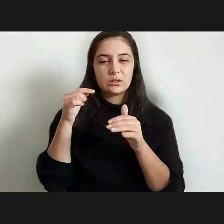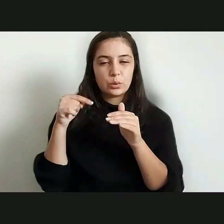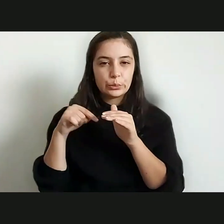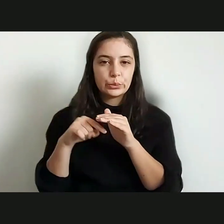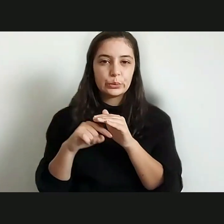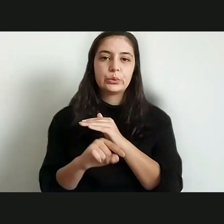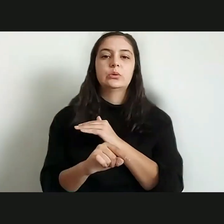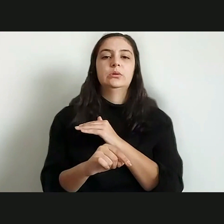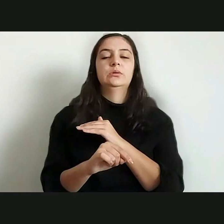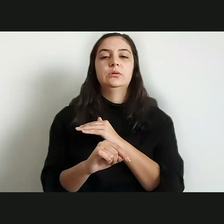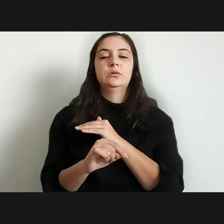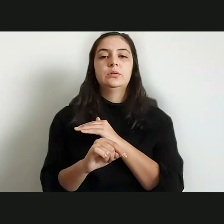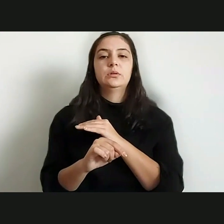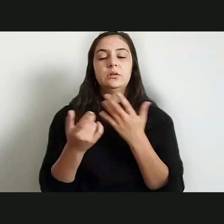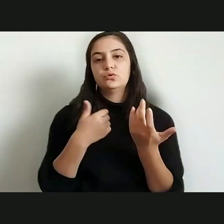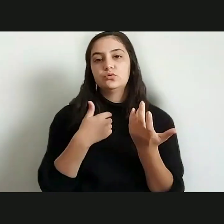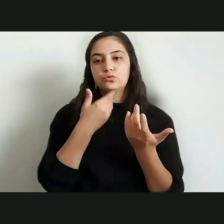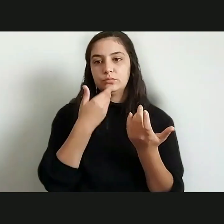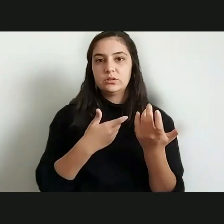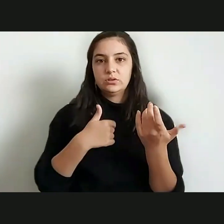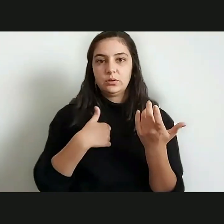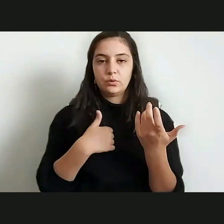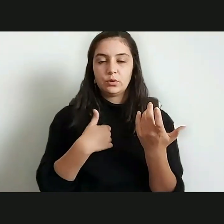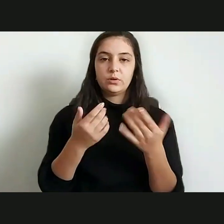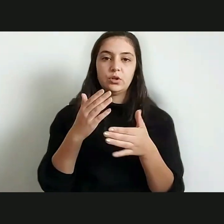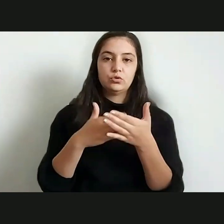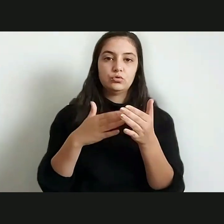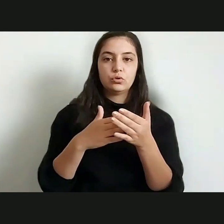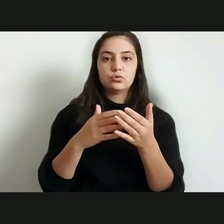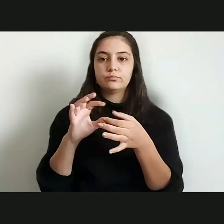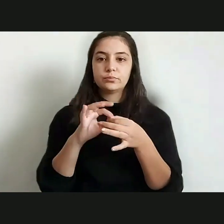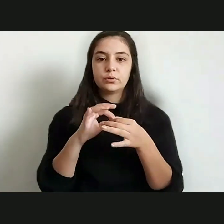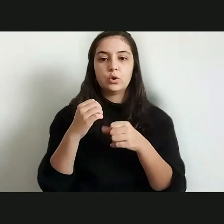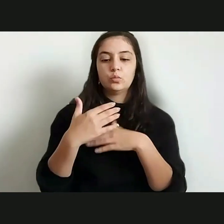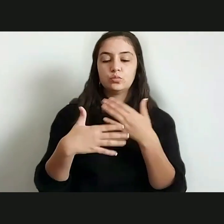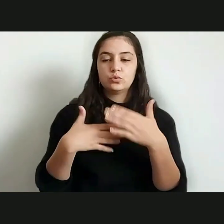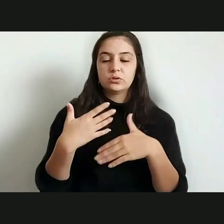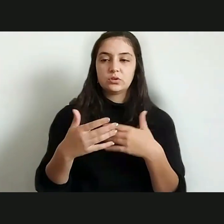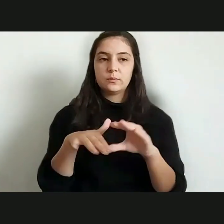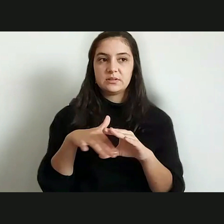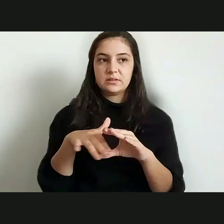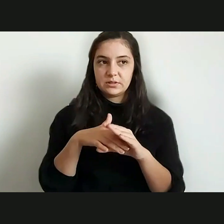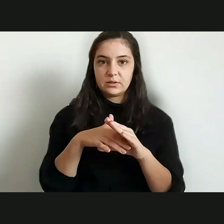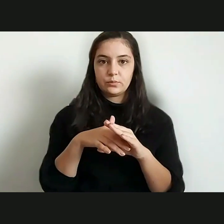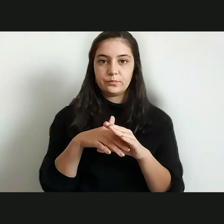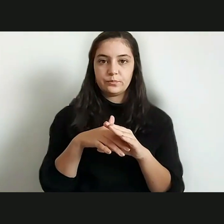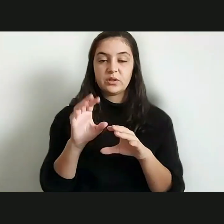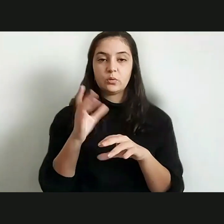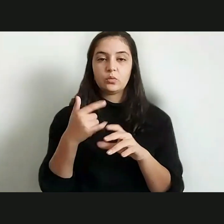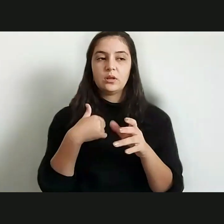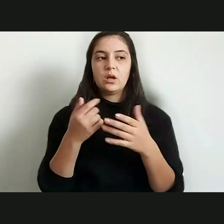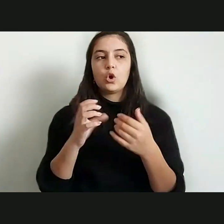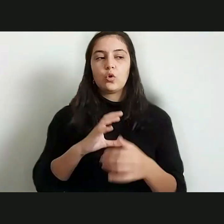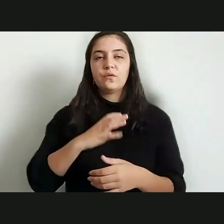análise. E a experiência que eu tenho, até de estudos que tenho estado a conduzir relacionados com processos de participação, dizem que quando nós falamos de confiança nas